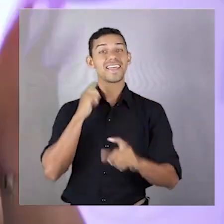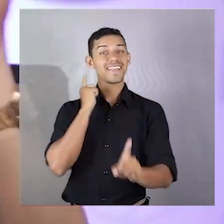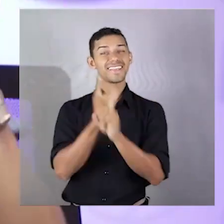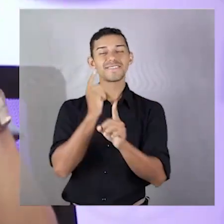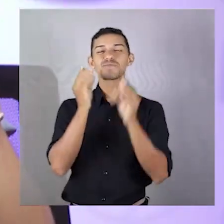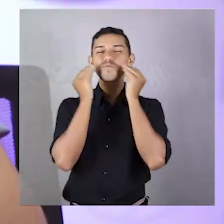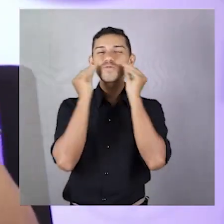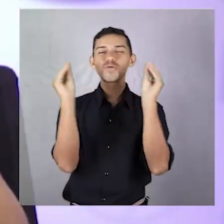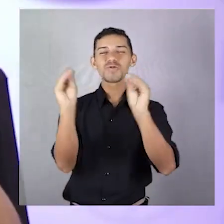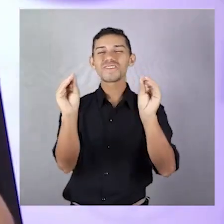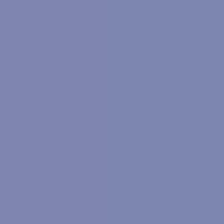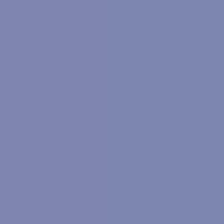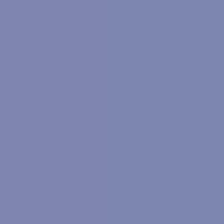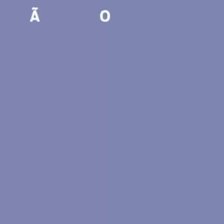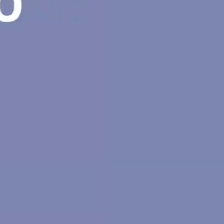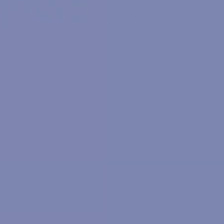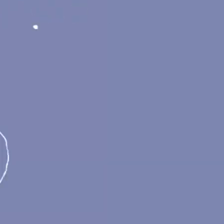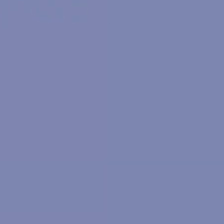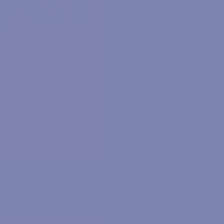próximo. Beijinhos.